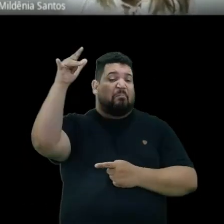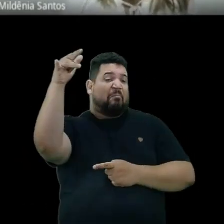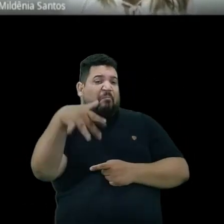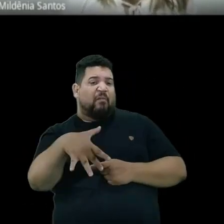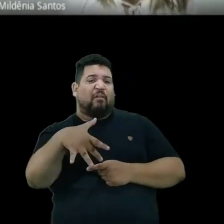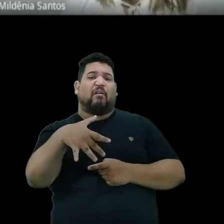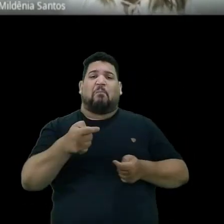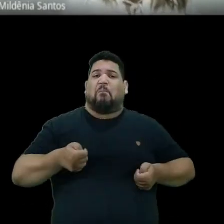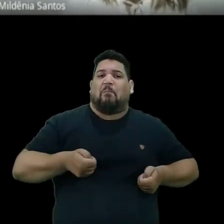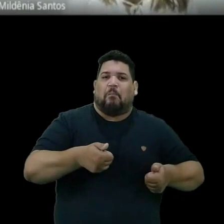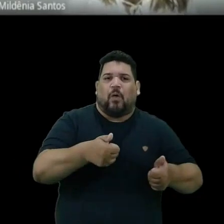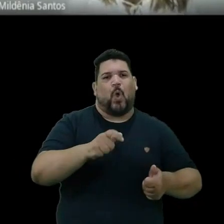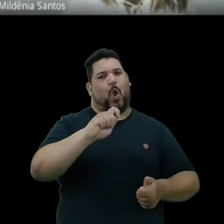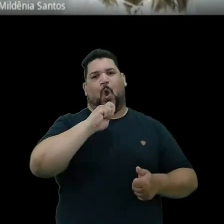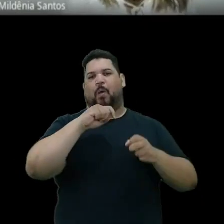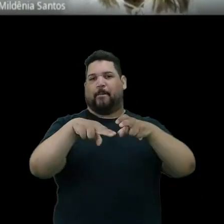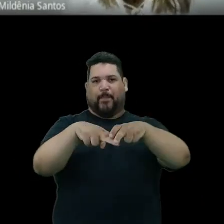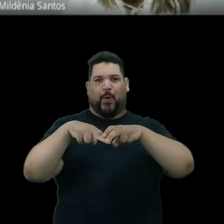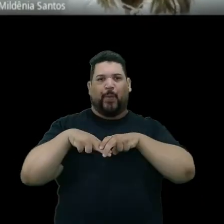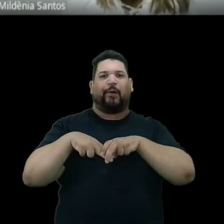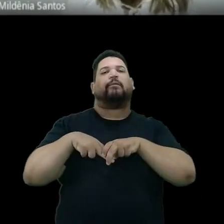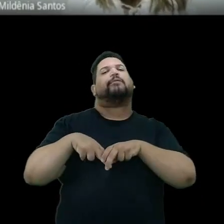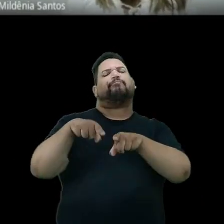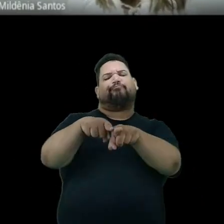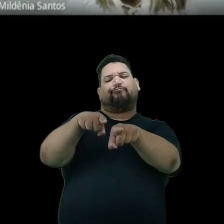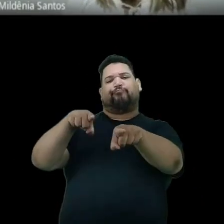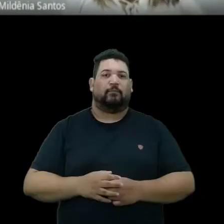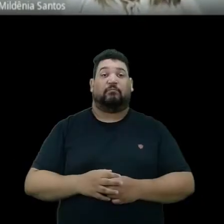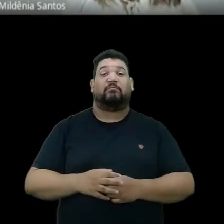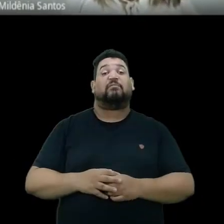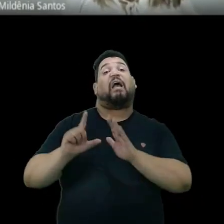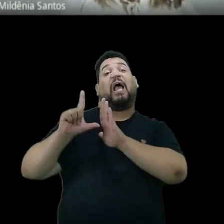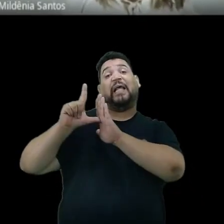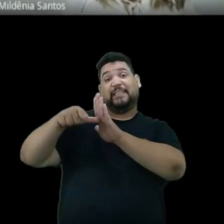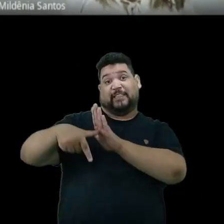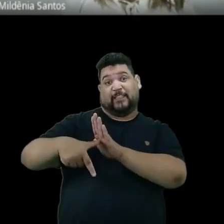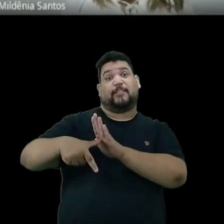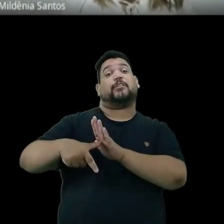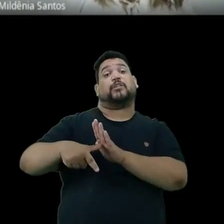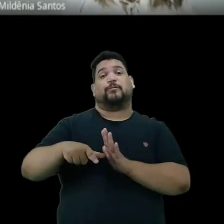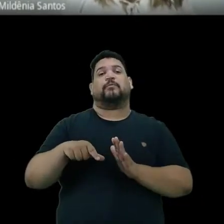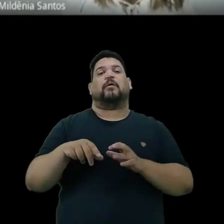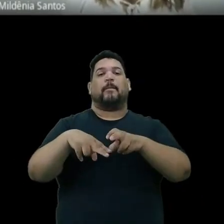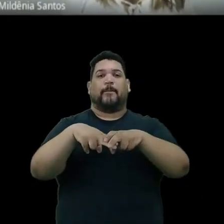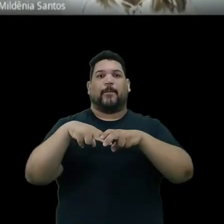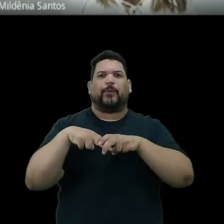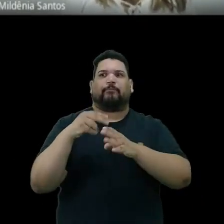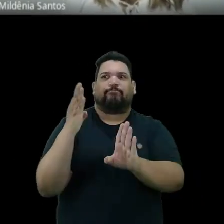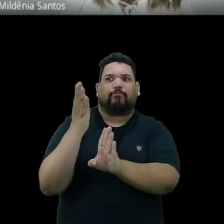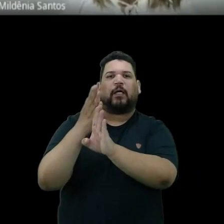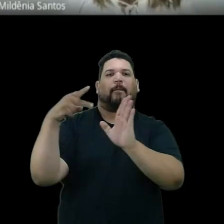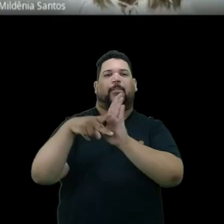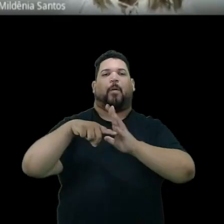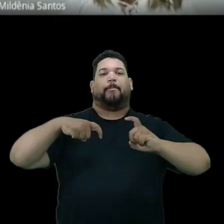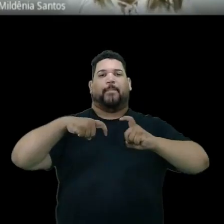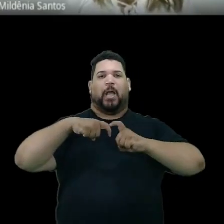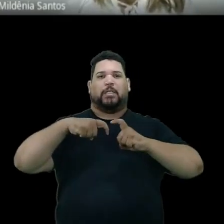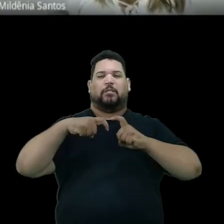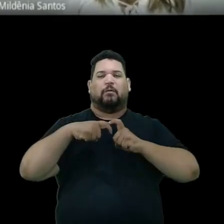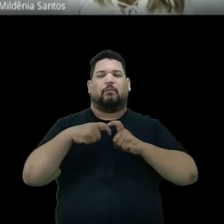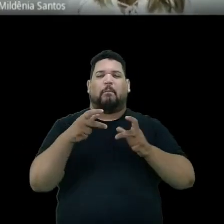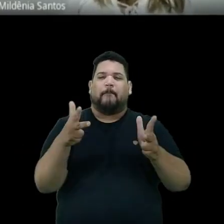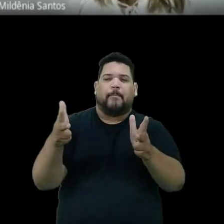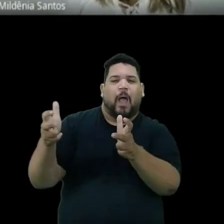do desenvolvimento, e esse atraso é na primeira infância, e esse diagnóstico ele é clínico, né? Ele é baseado nos sinais e eles